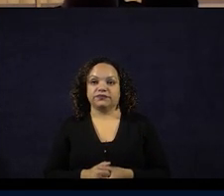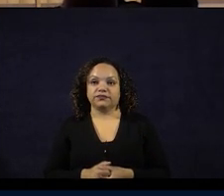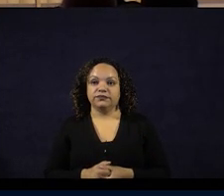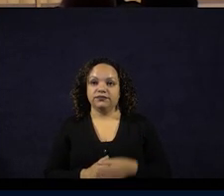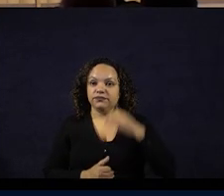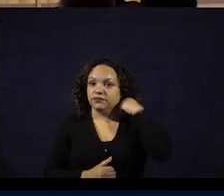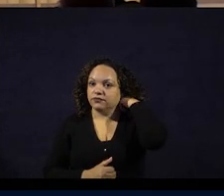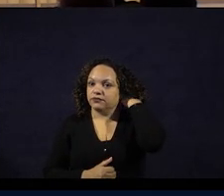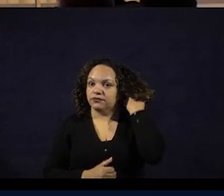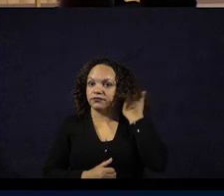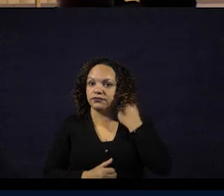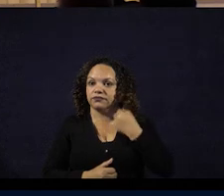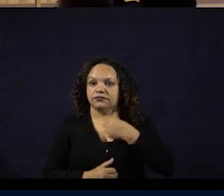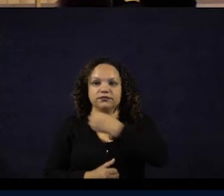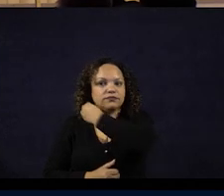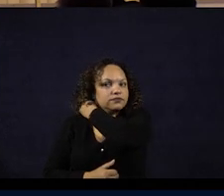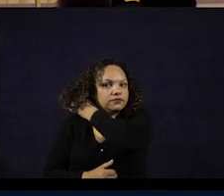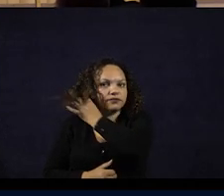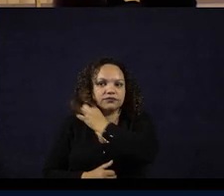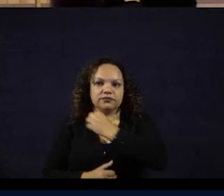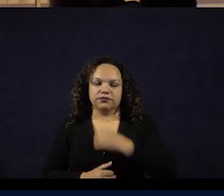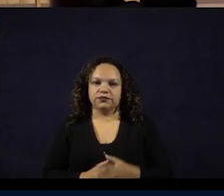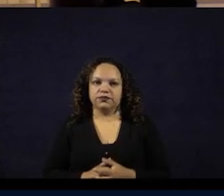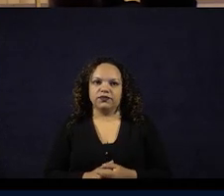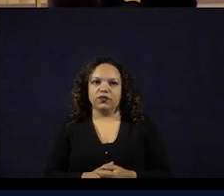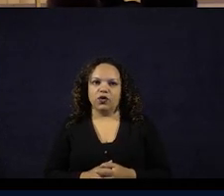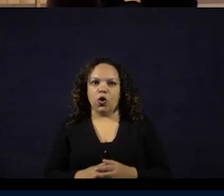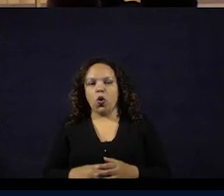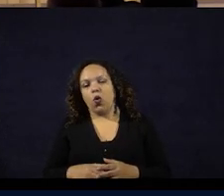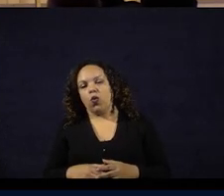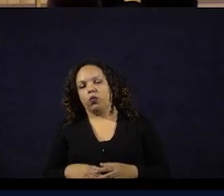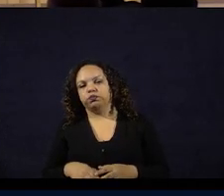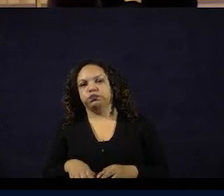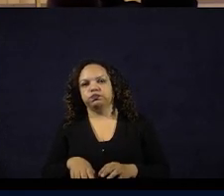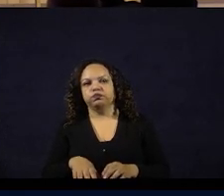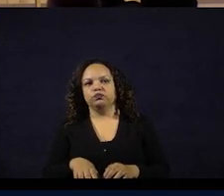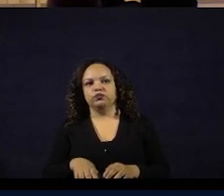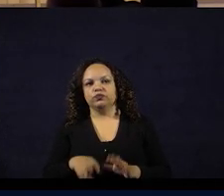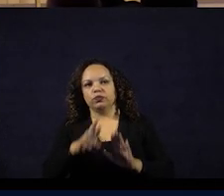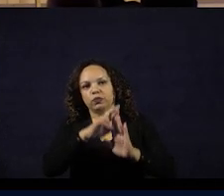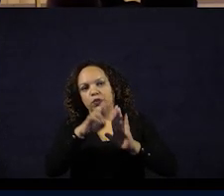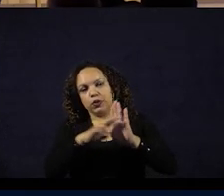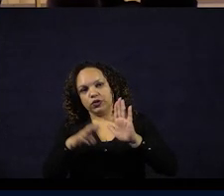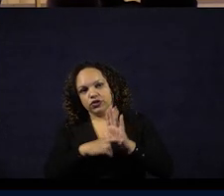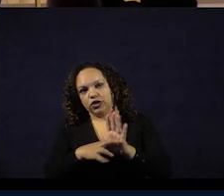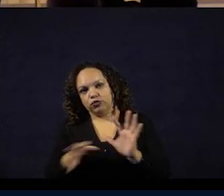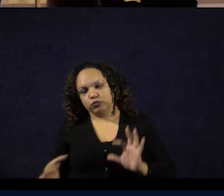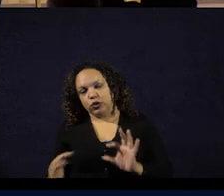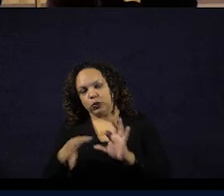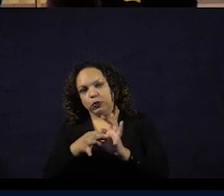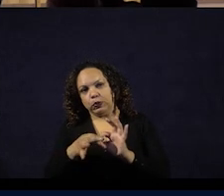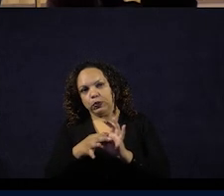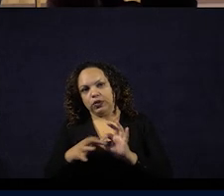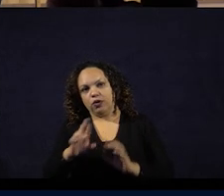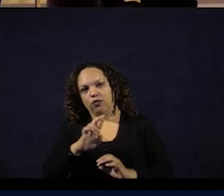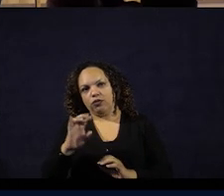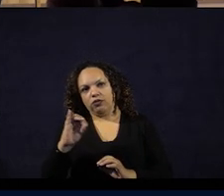antecipou um pouquinho aí, principalmente o projeto da FATO, né? Projeto que liga até Lucas do Rio Verde, um pouco de atualização sobre esse projeto também, acho que seria